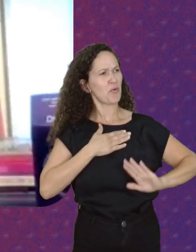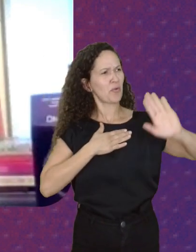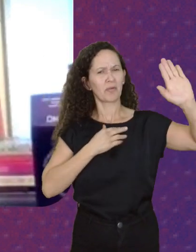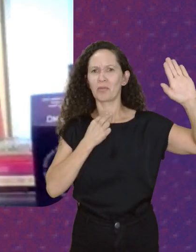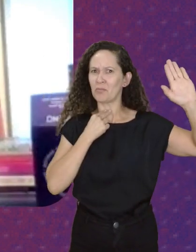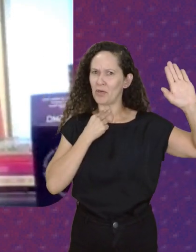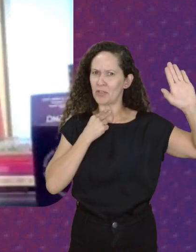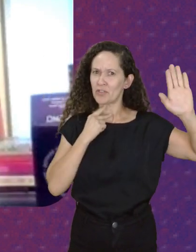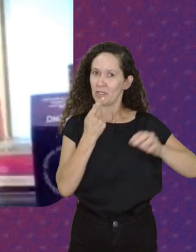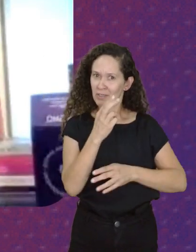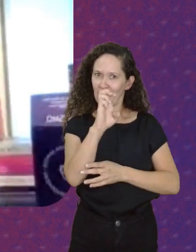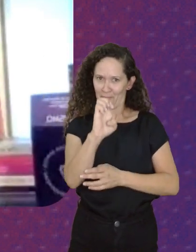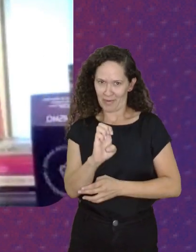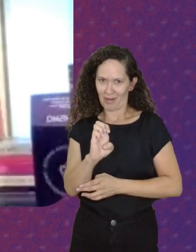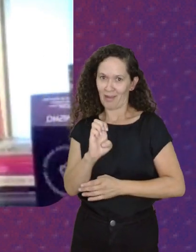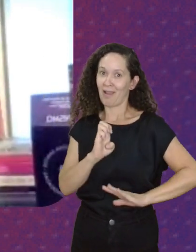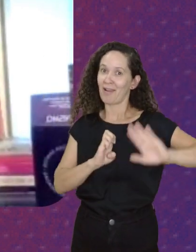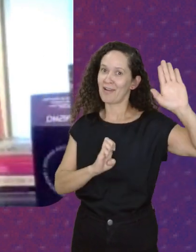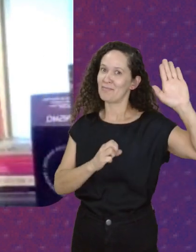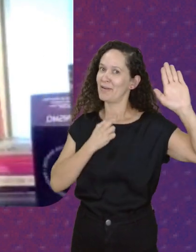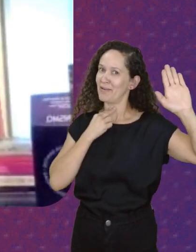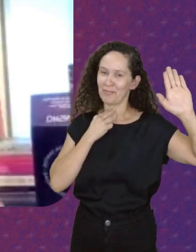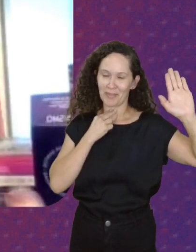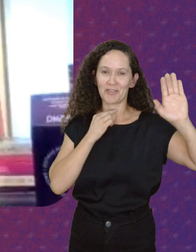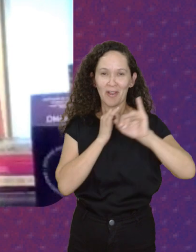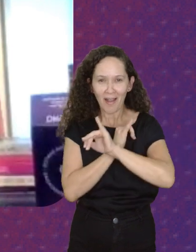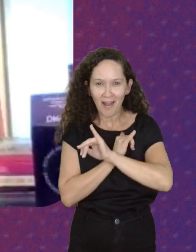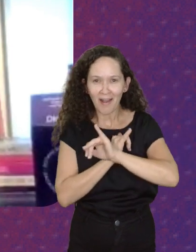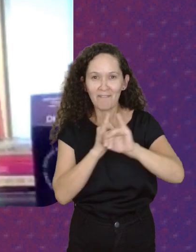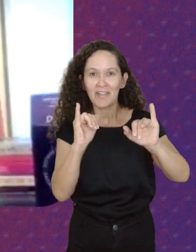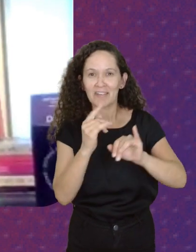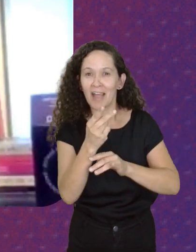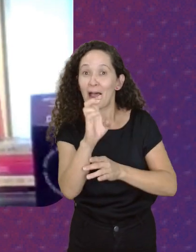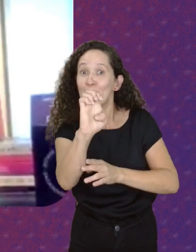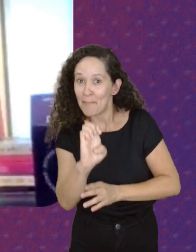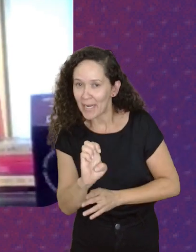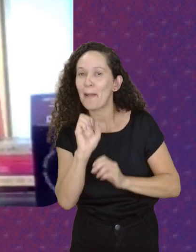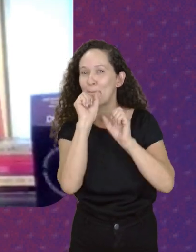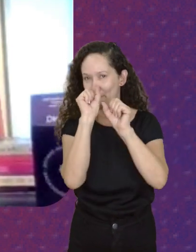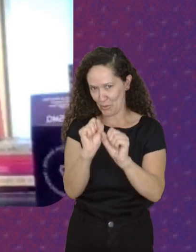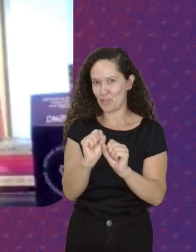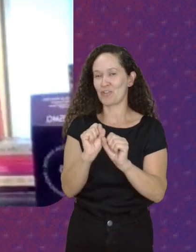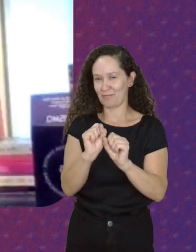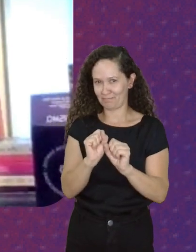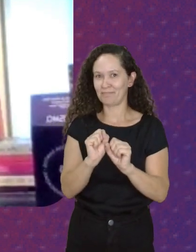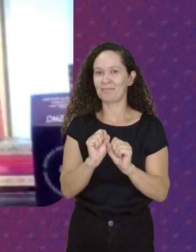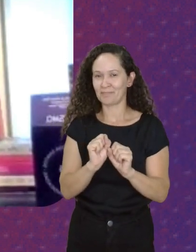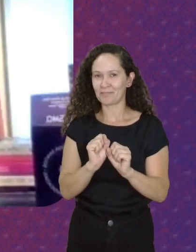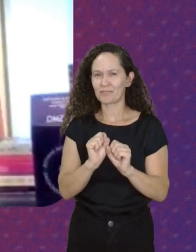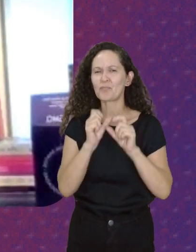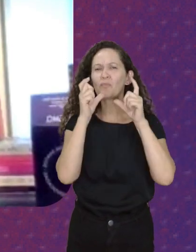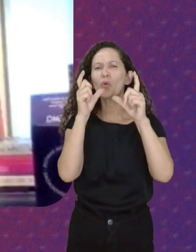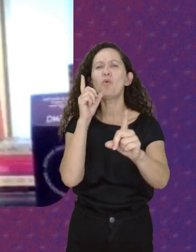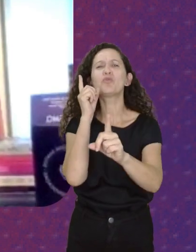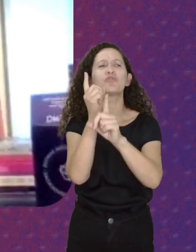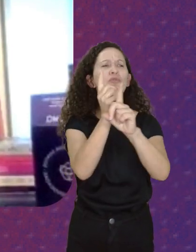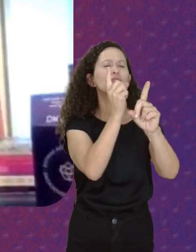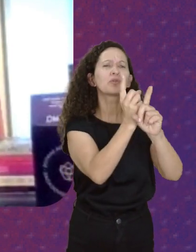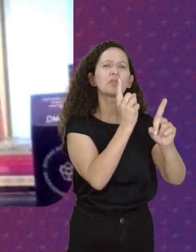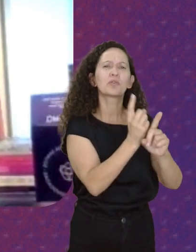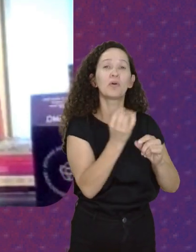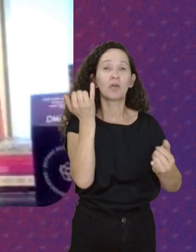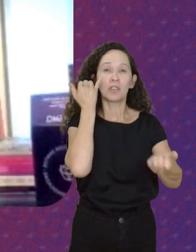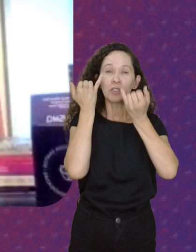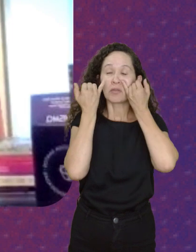Na pré-campanha você não pode fazer um outdoor anunciando a sua pré-candidatura, E aí onde você vai encontrar